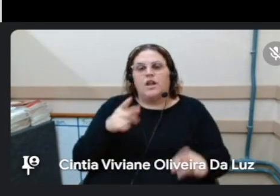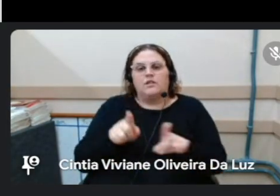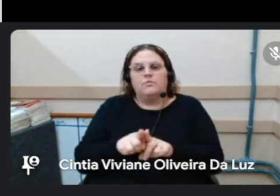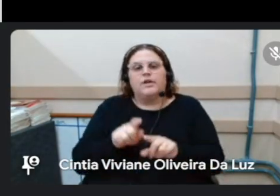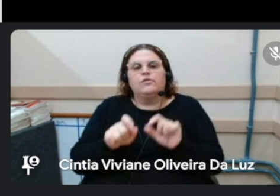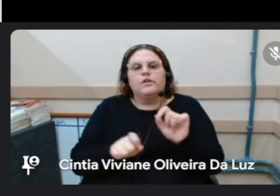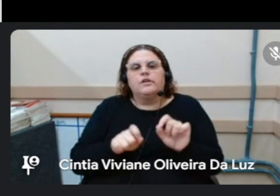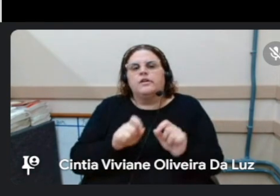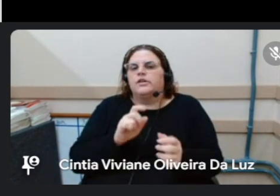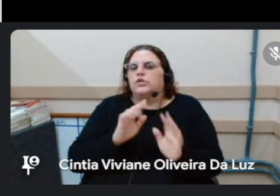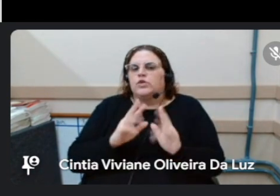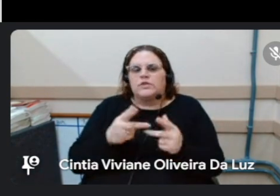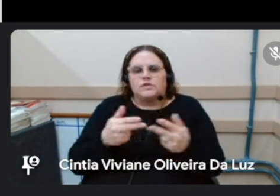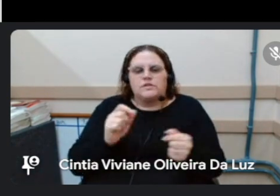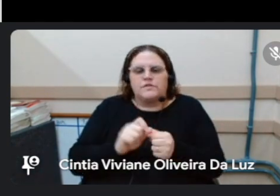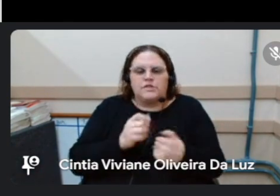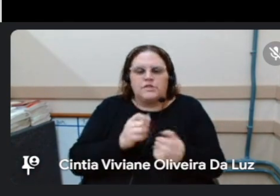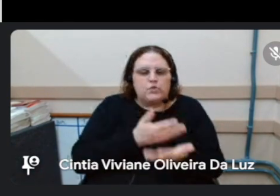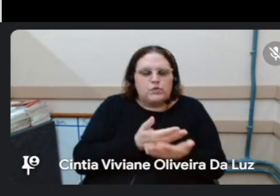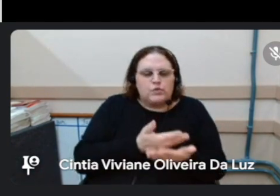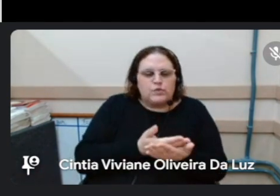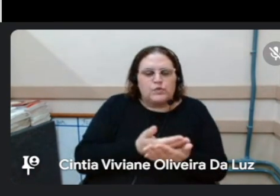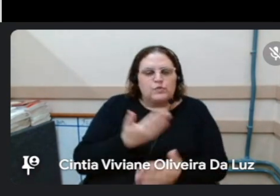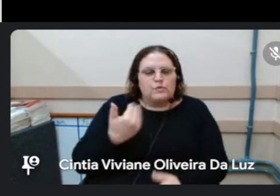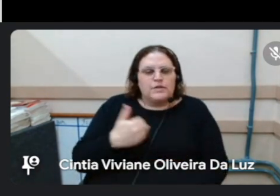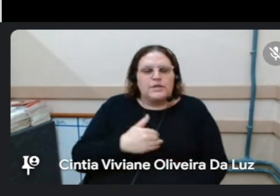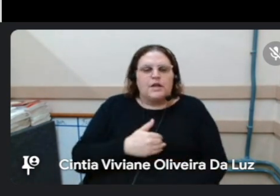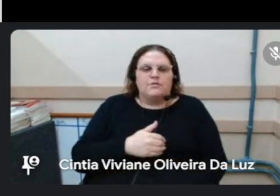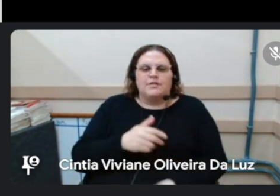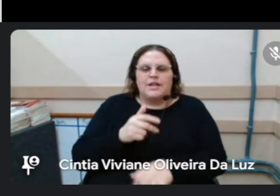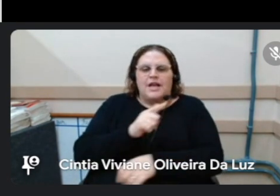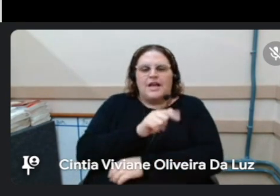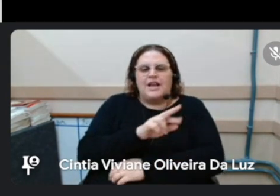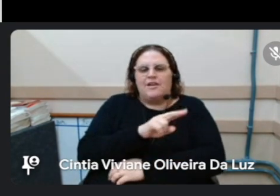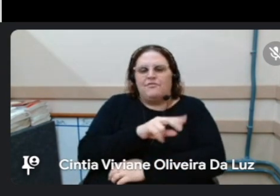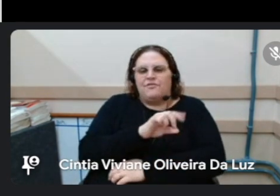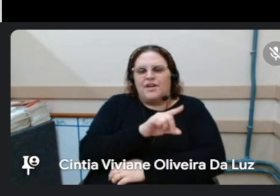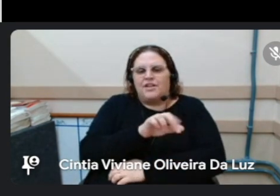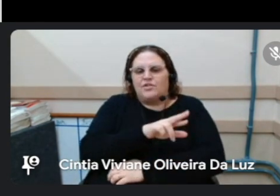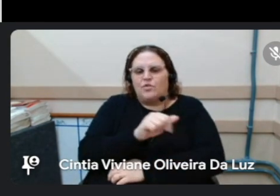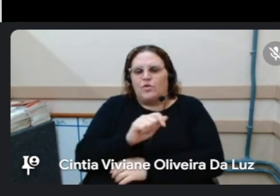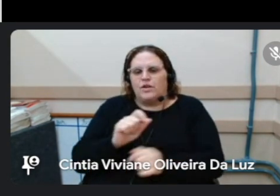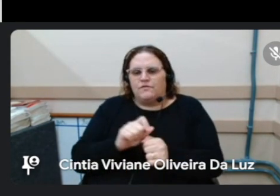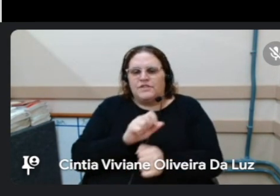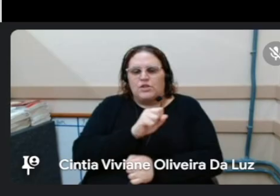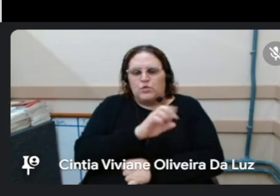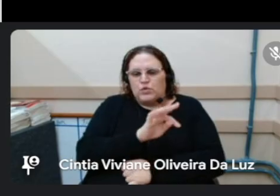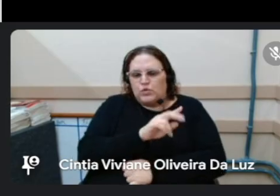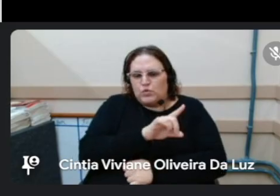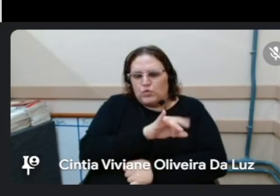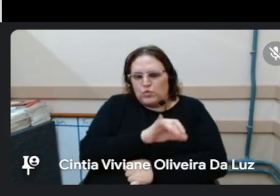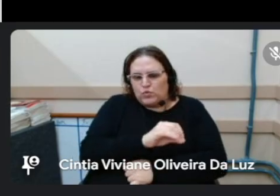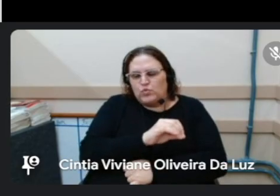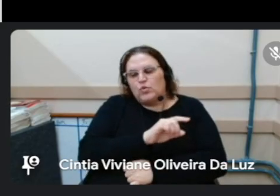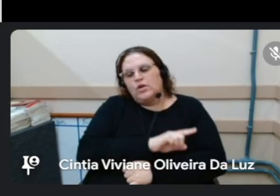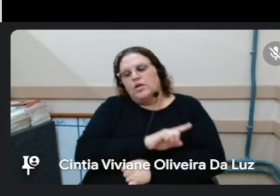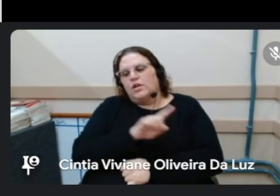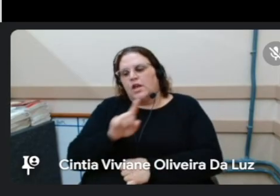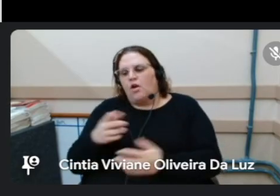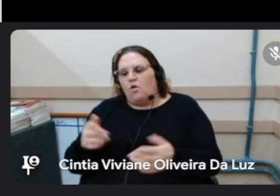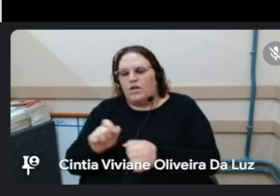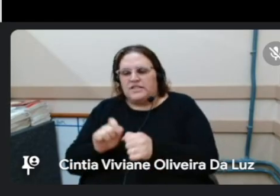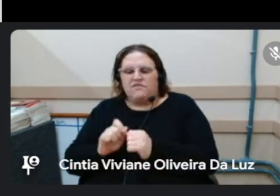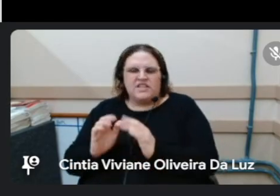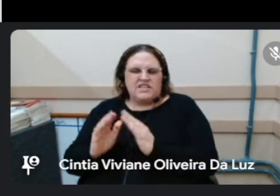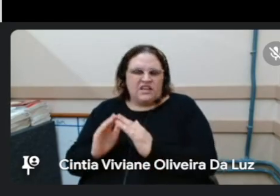gravadora que depois como se passou a fazer no estúdio em casa no Home Studio hoje se faz num computador num